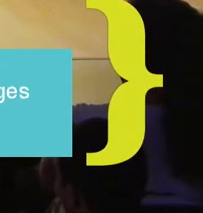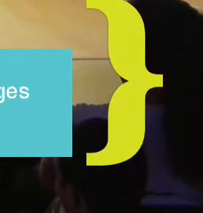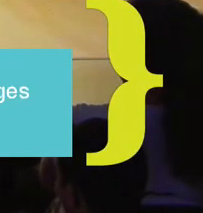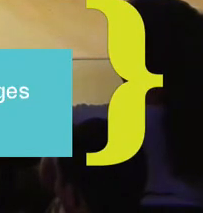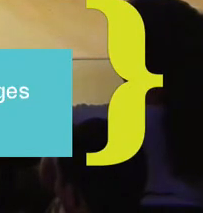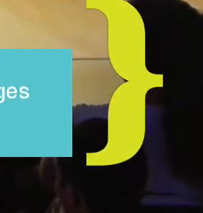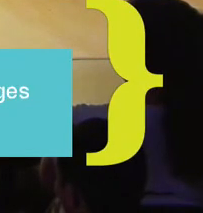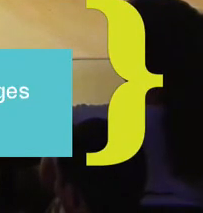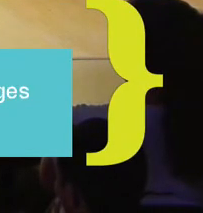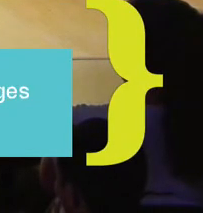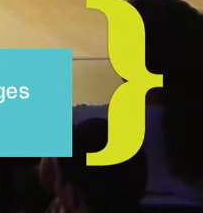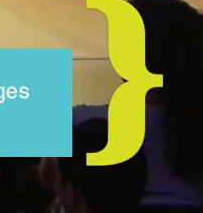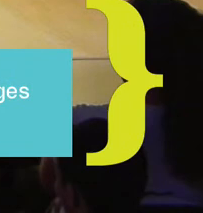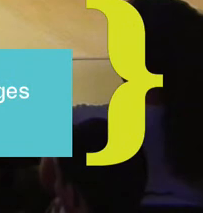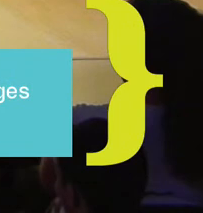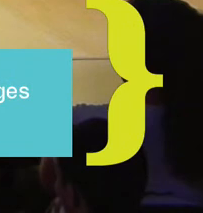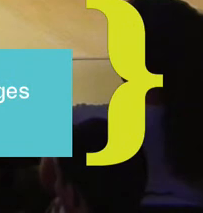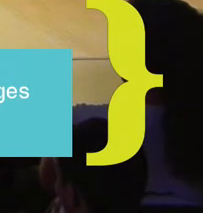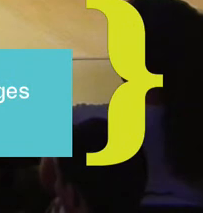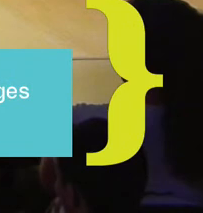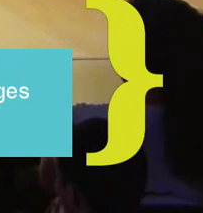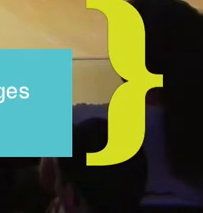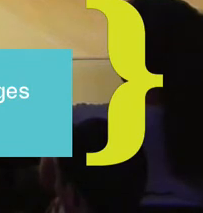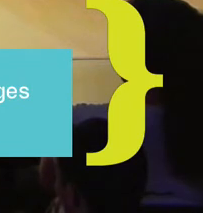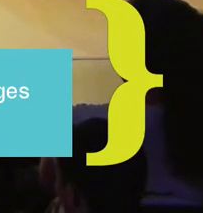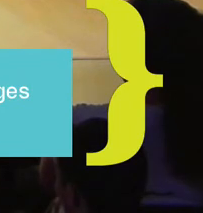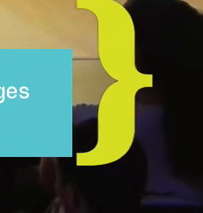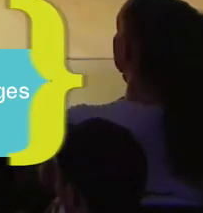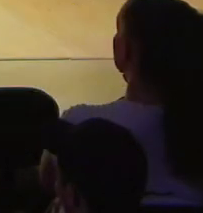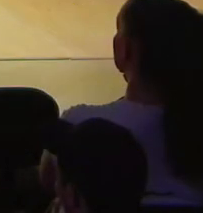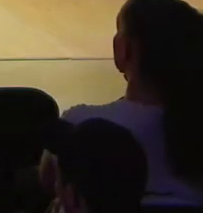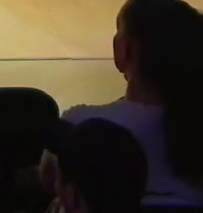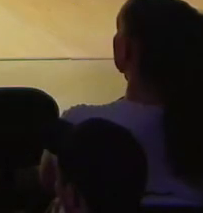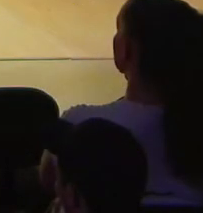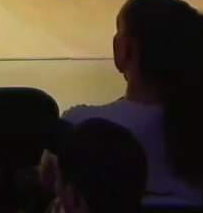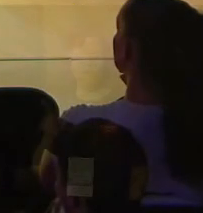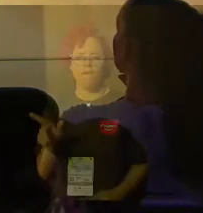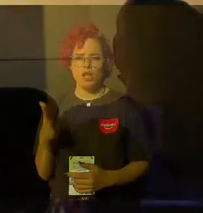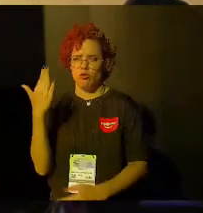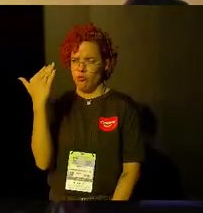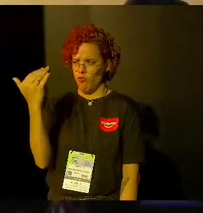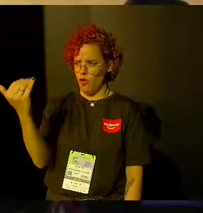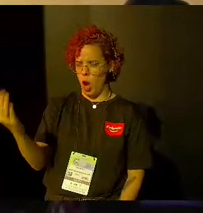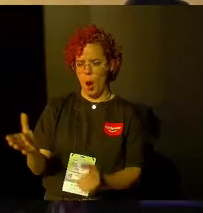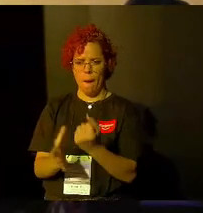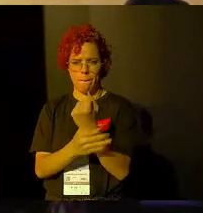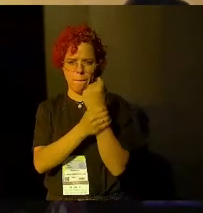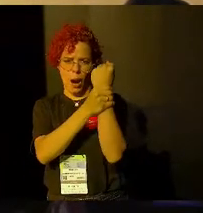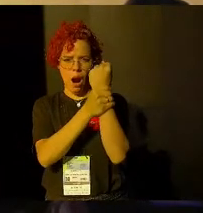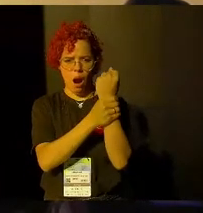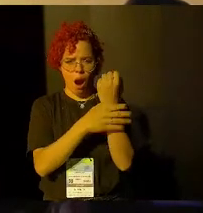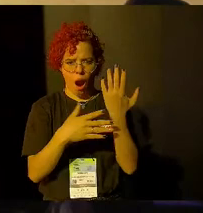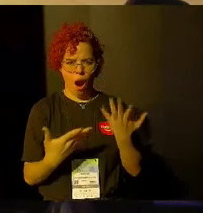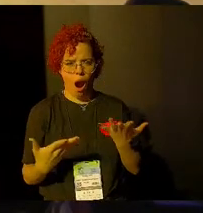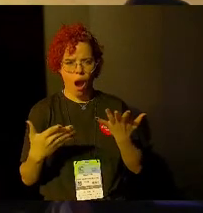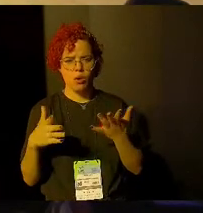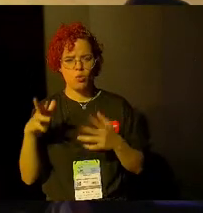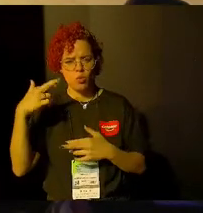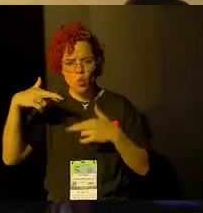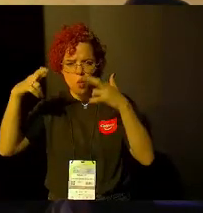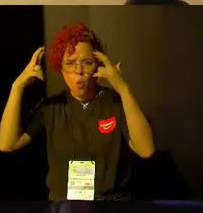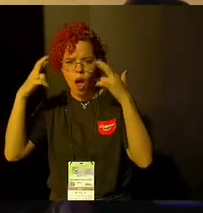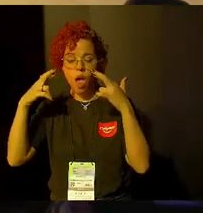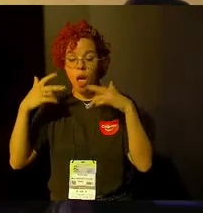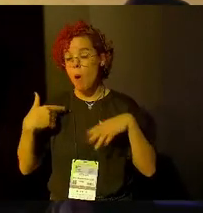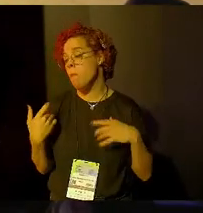o major faz sucesso na segurança particular do rei o major pede um prédio ele